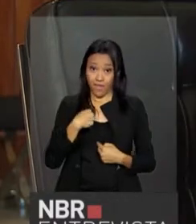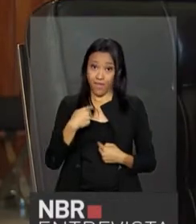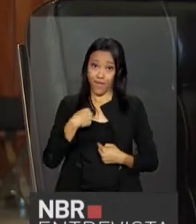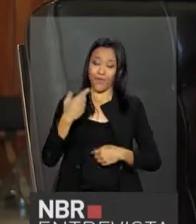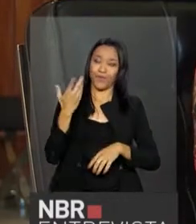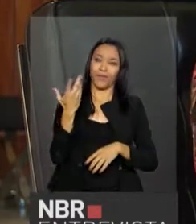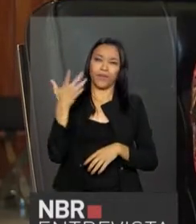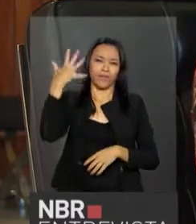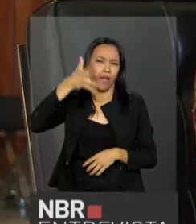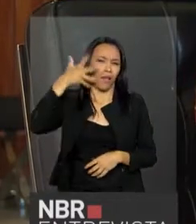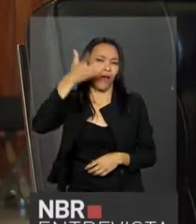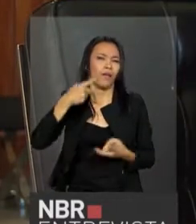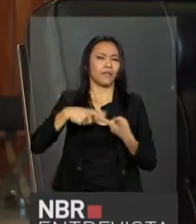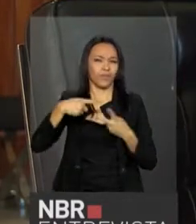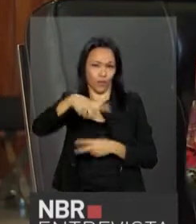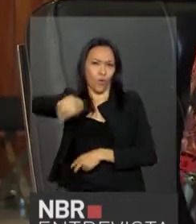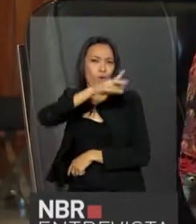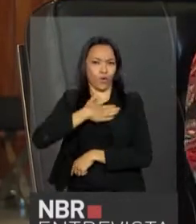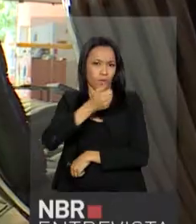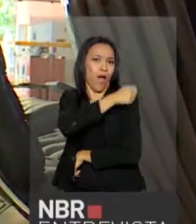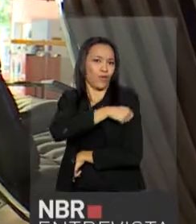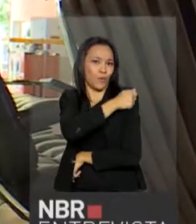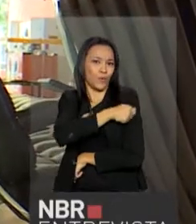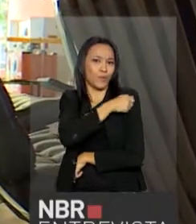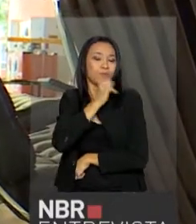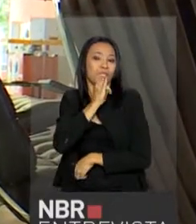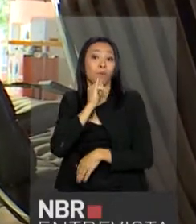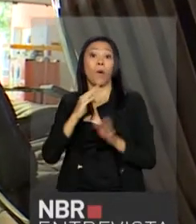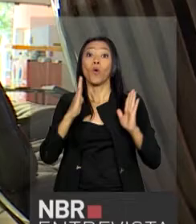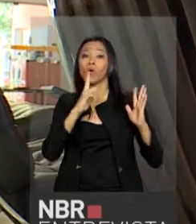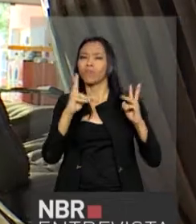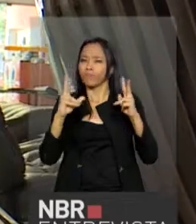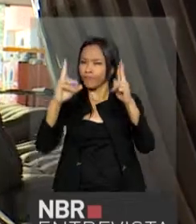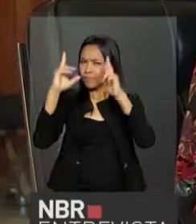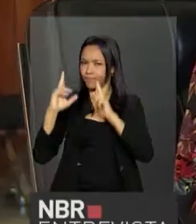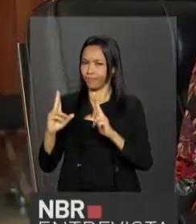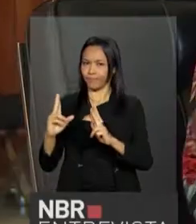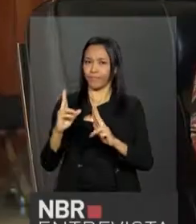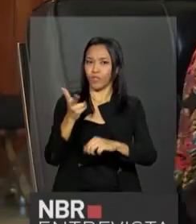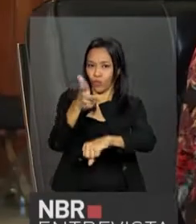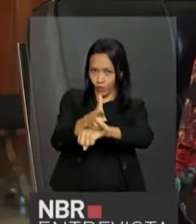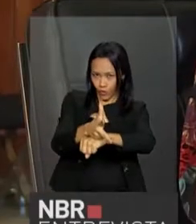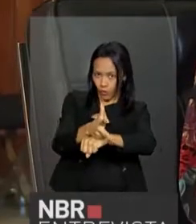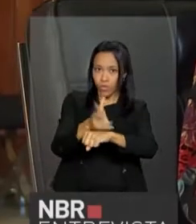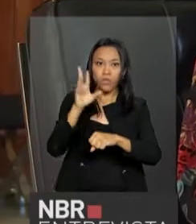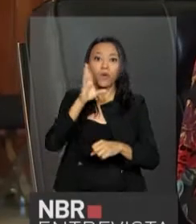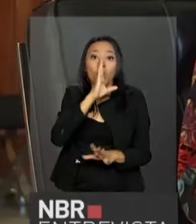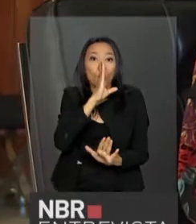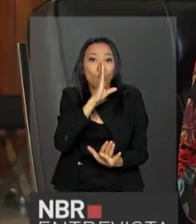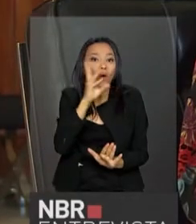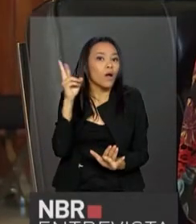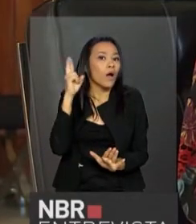palestras ou com os alunos, é passar um trecho de um filme, uma longa cena sem som.